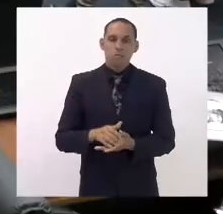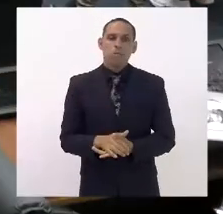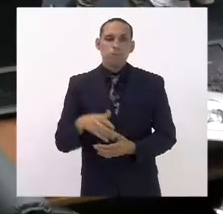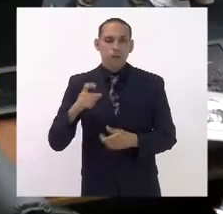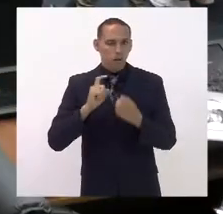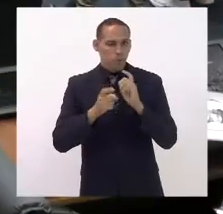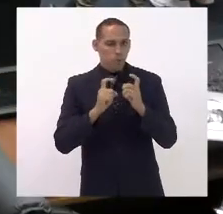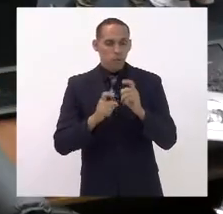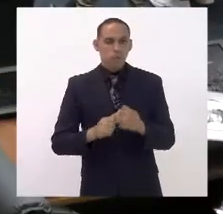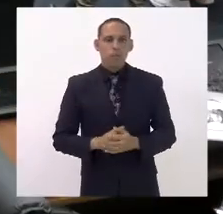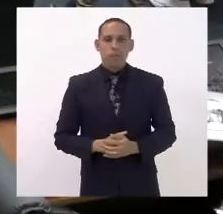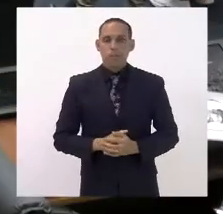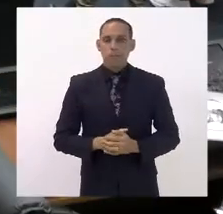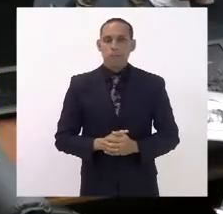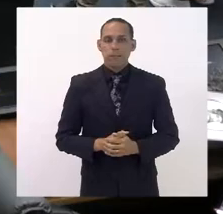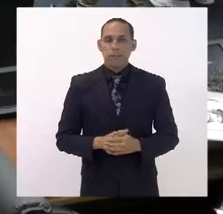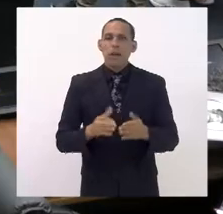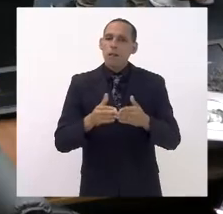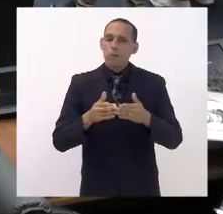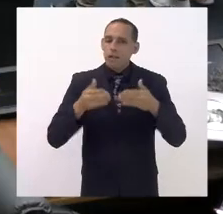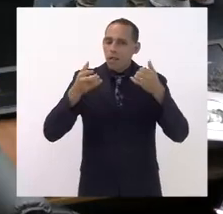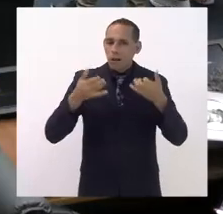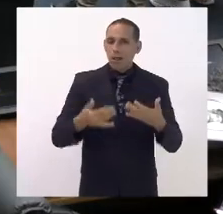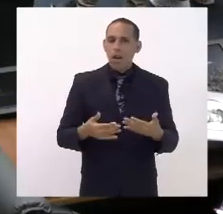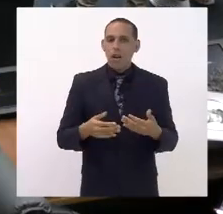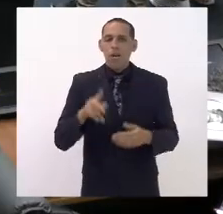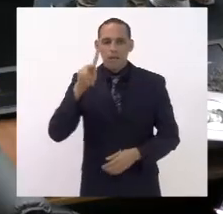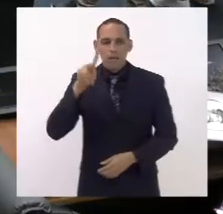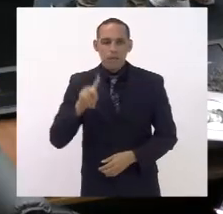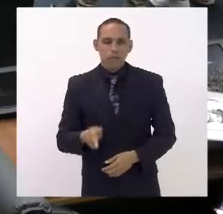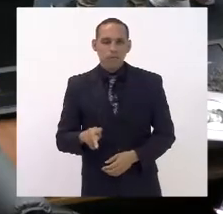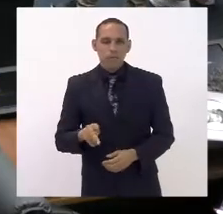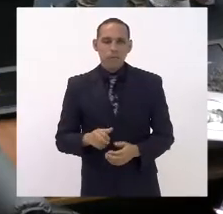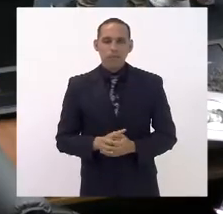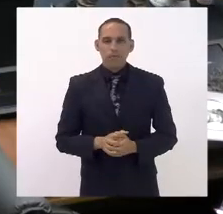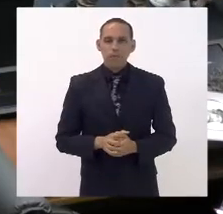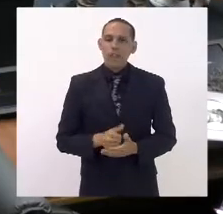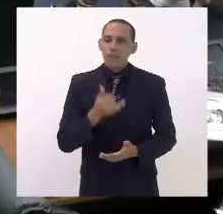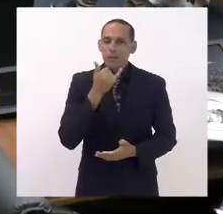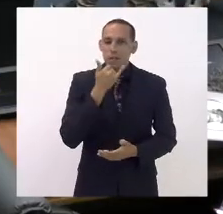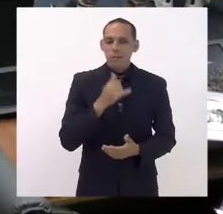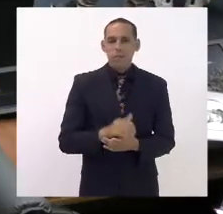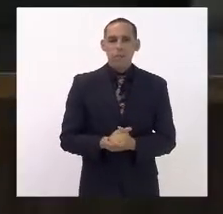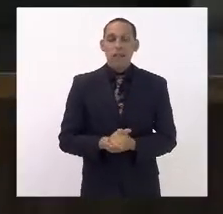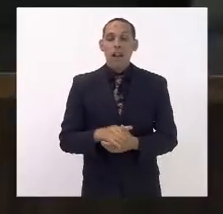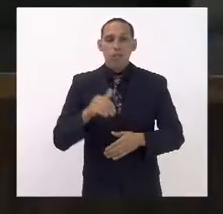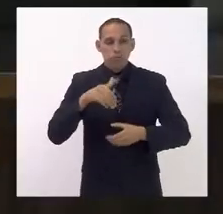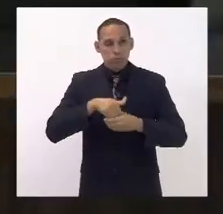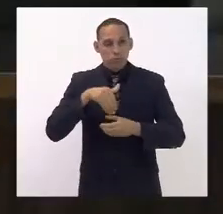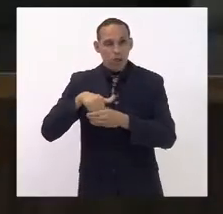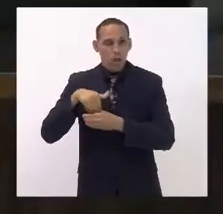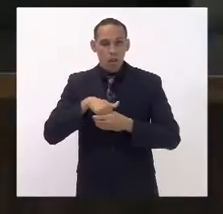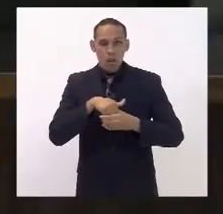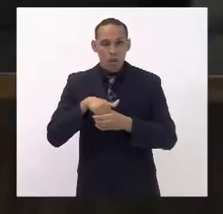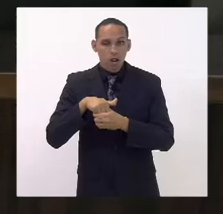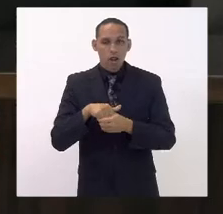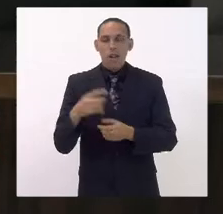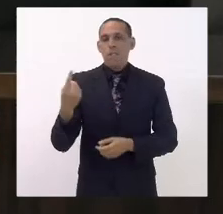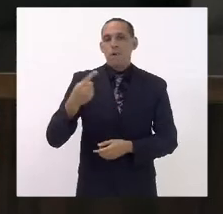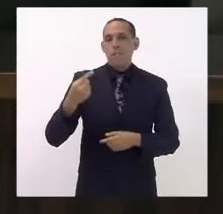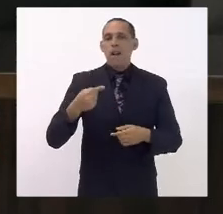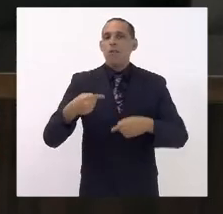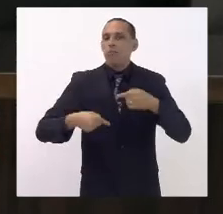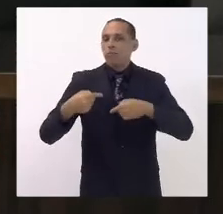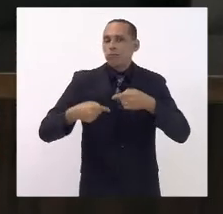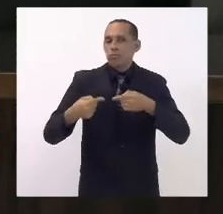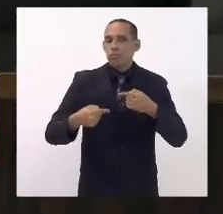favor. Pela ordem, senhor presidente. Em votação. Termina. Em votação, em primeira discussão,